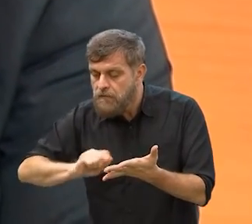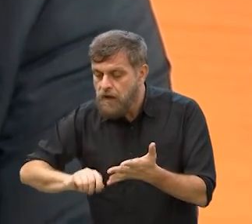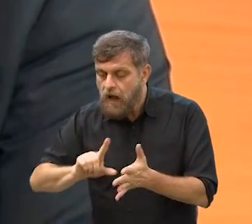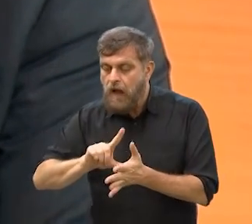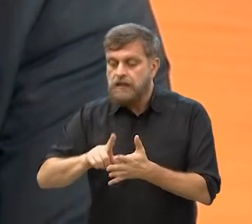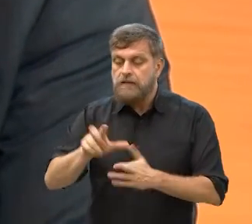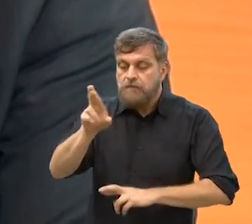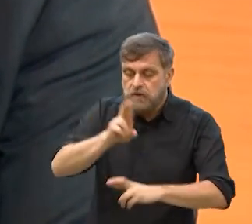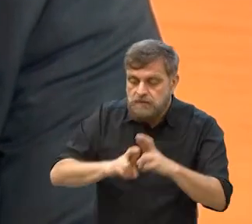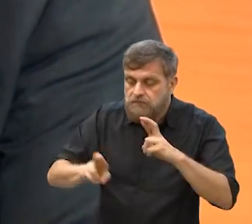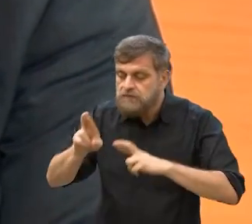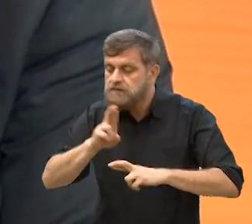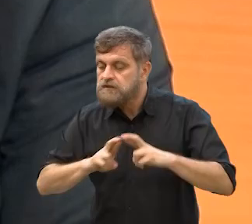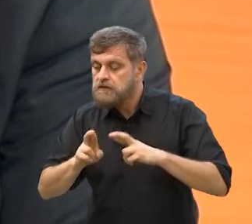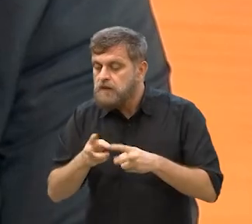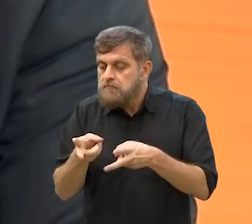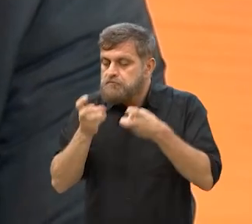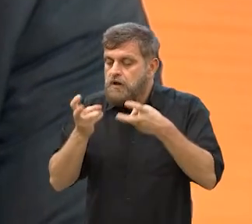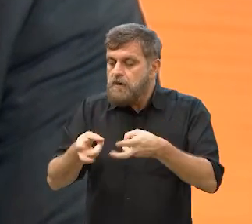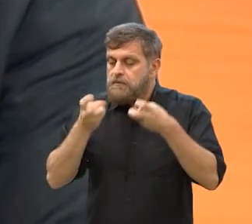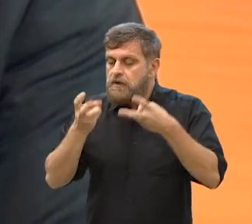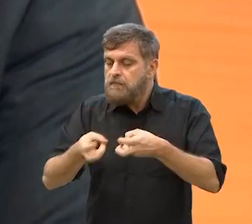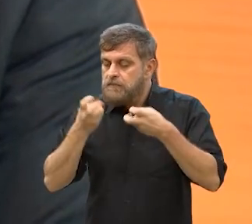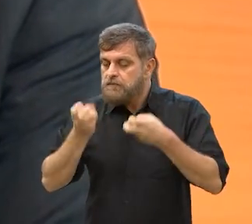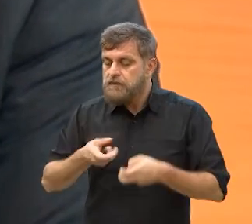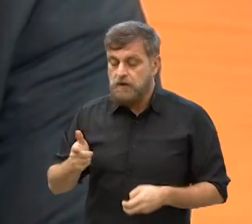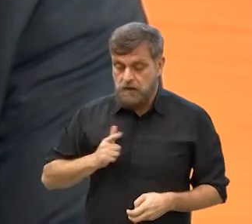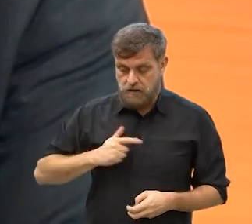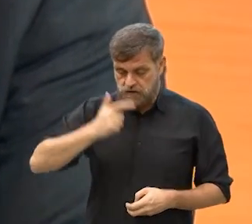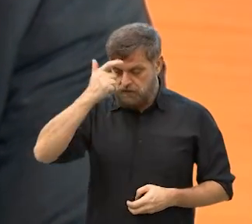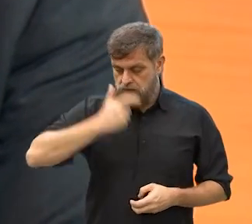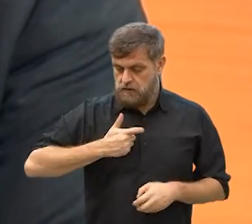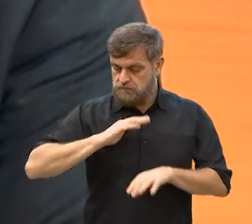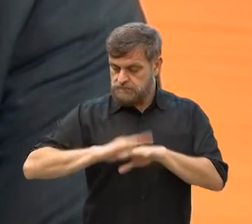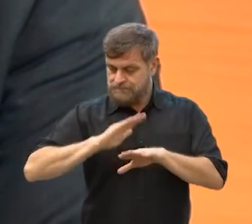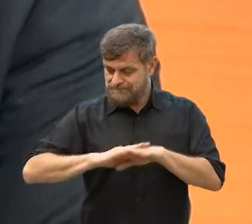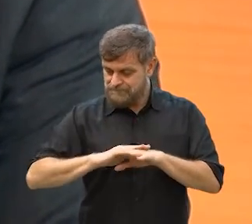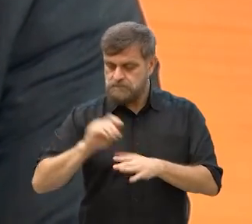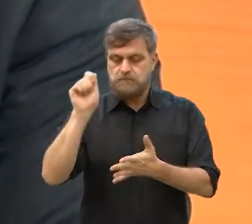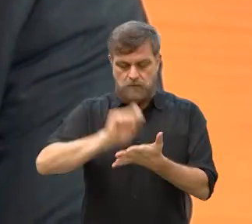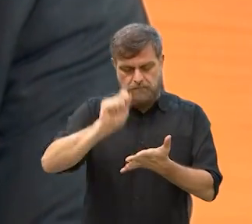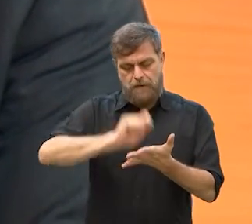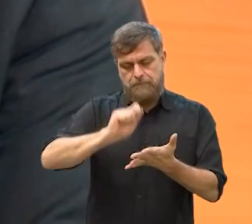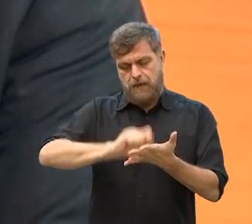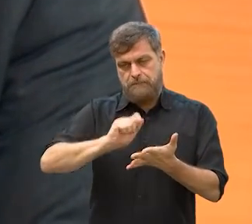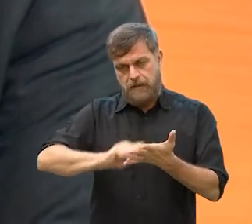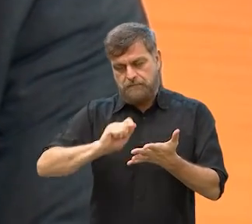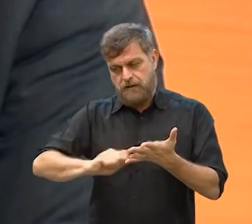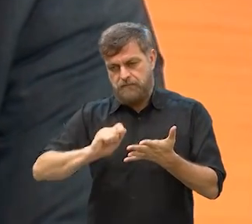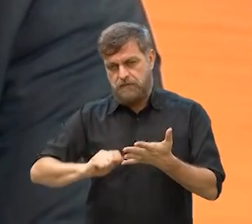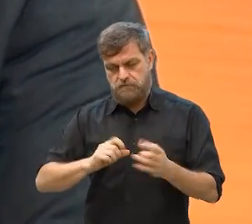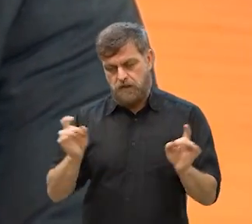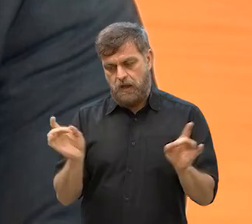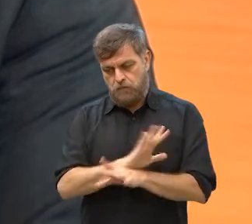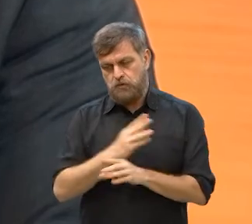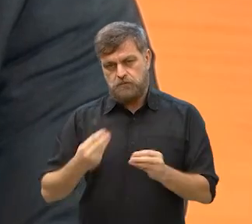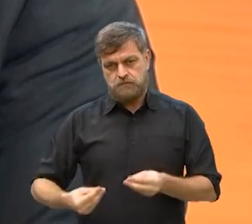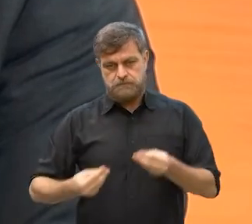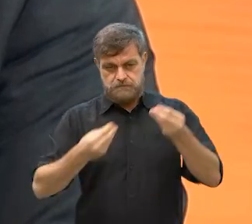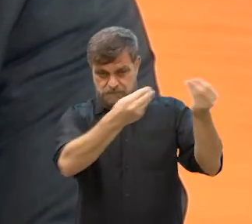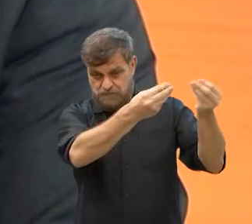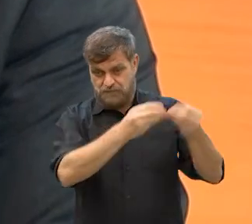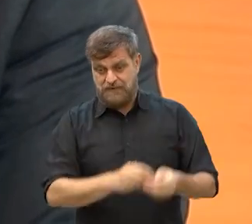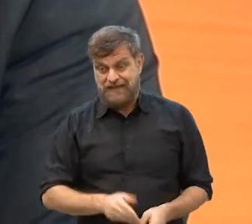desta vistoria, né, do nosso gabinete, desta confirmação da demanda, aí nós